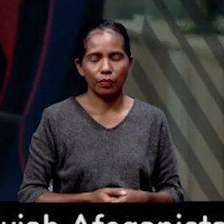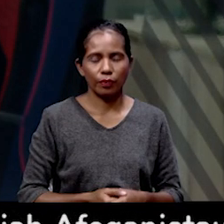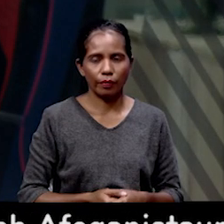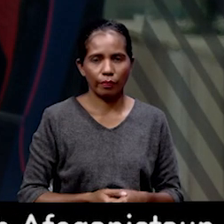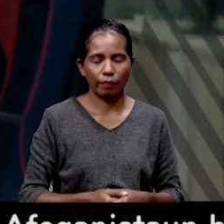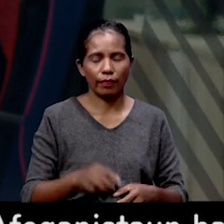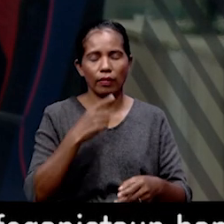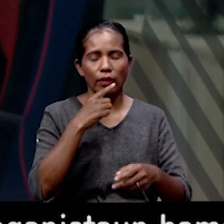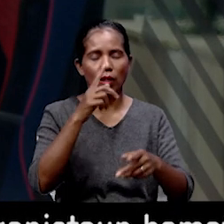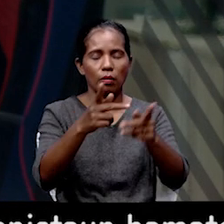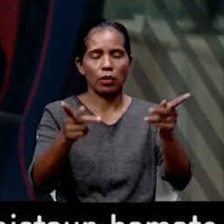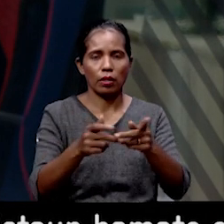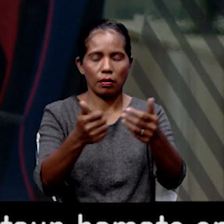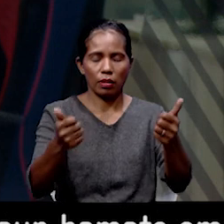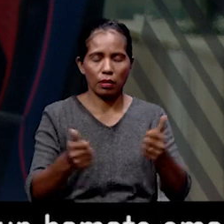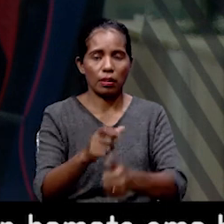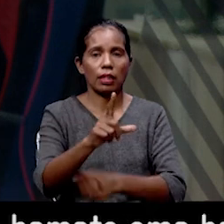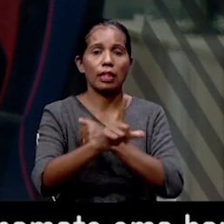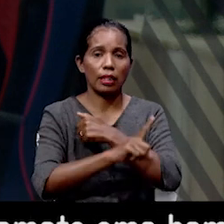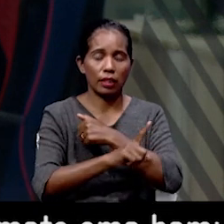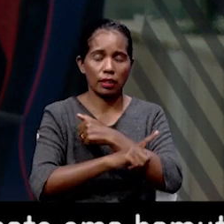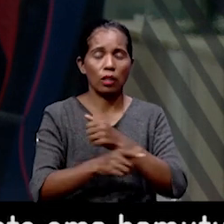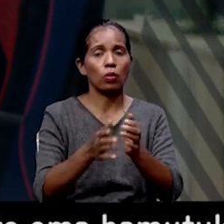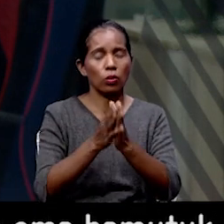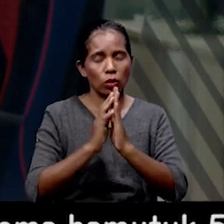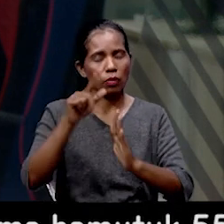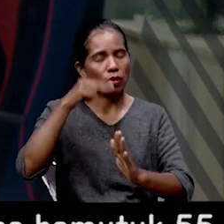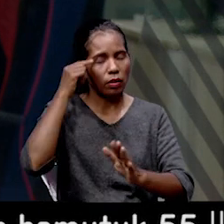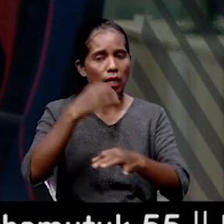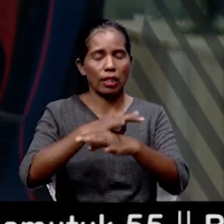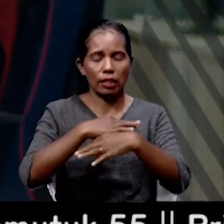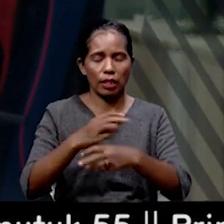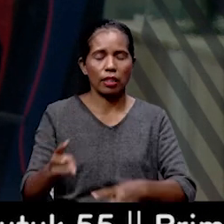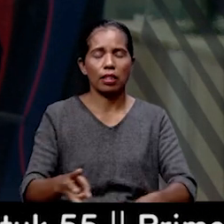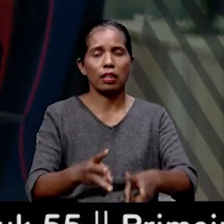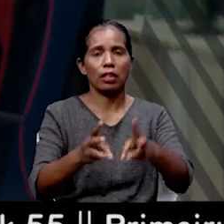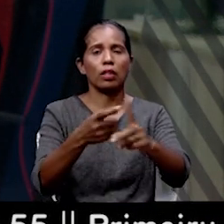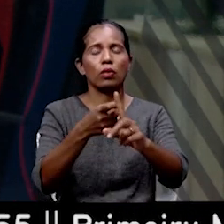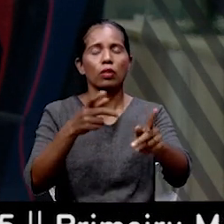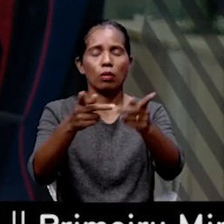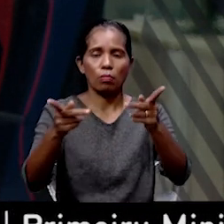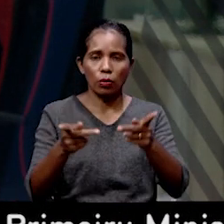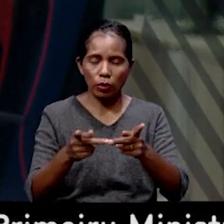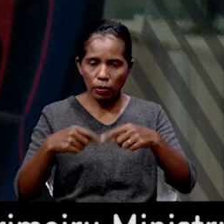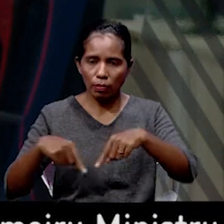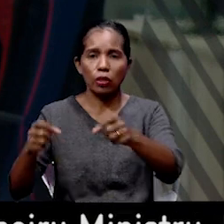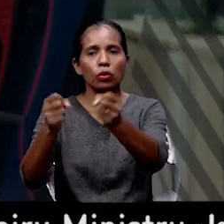Autoridade local, posto administrativo Likisa Vila, russo governo, ato Hadia Estrada, russo posto Basuku Sira.